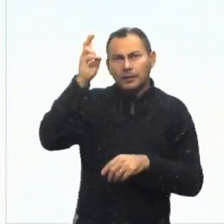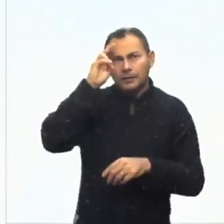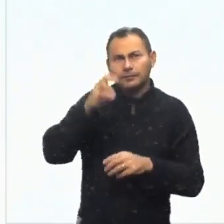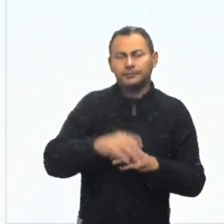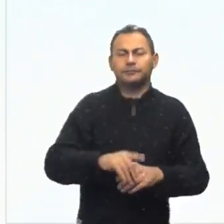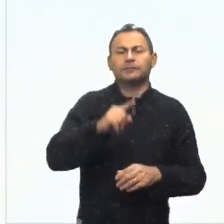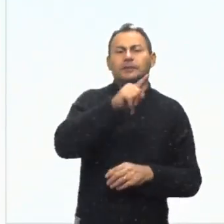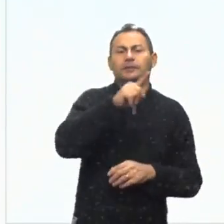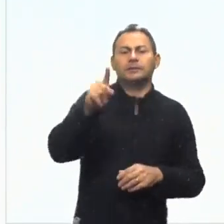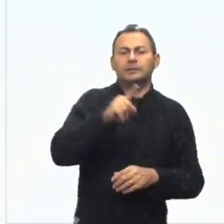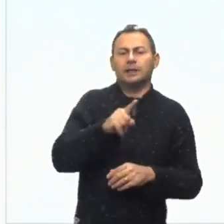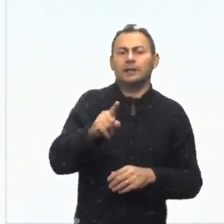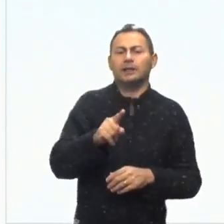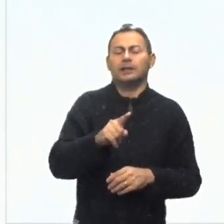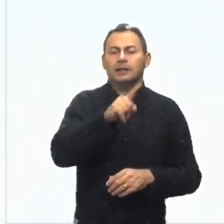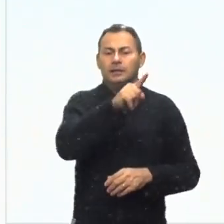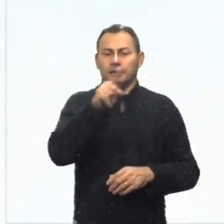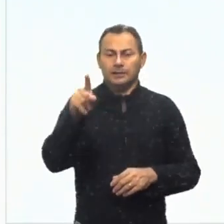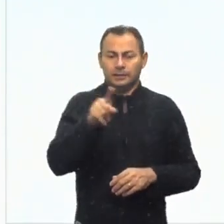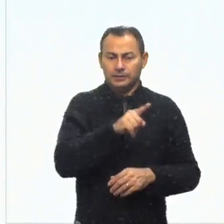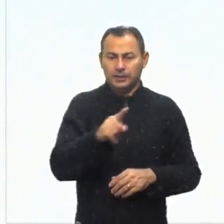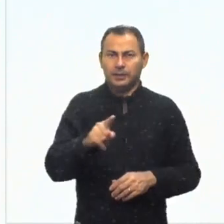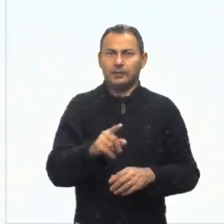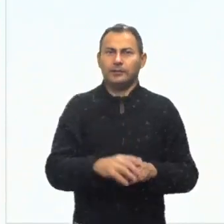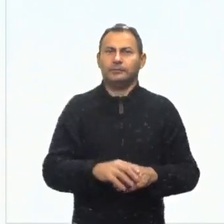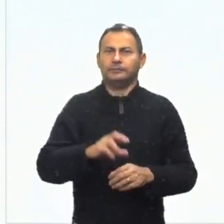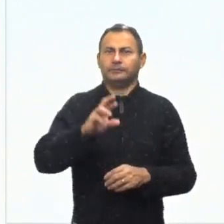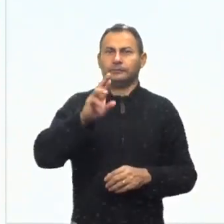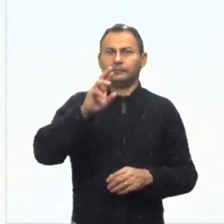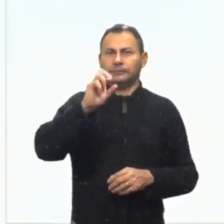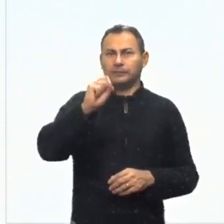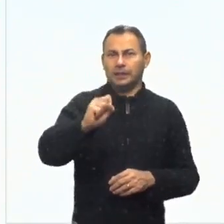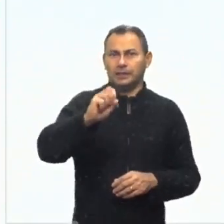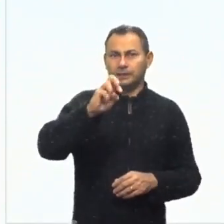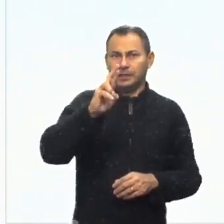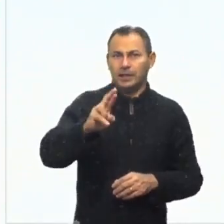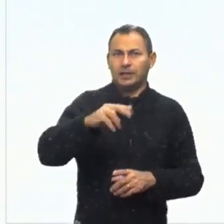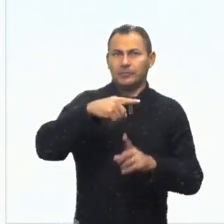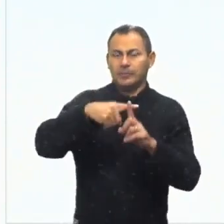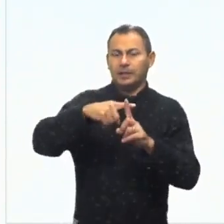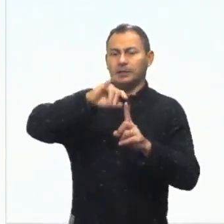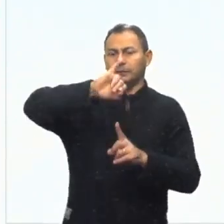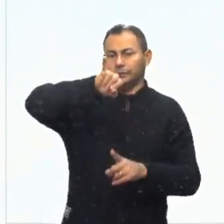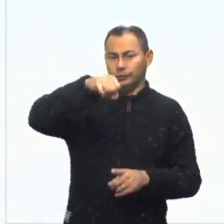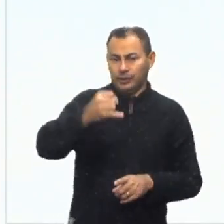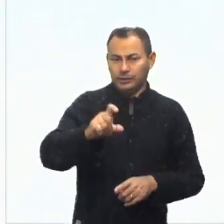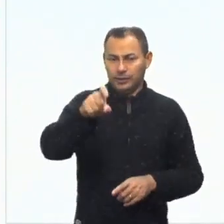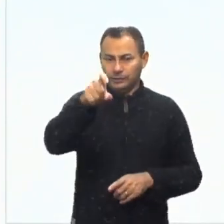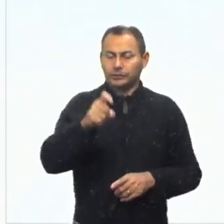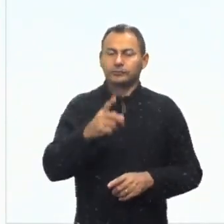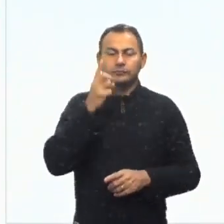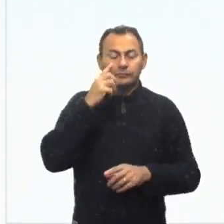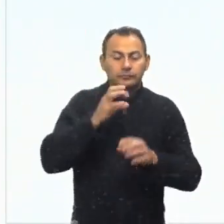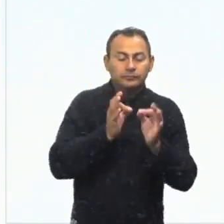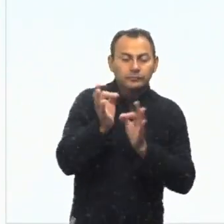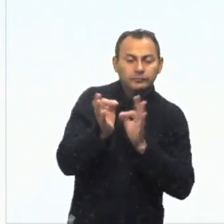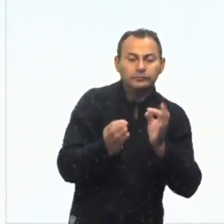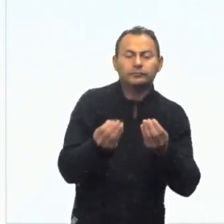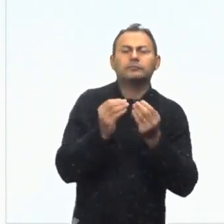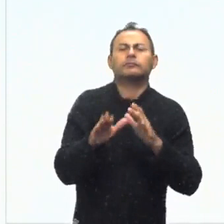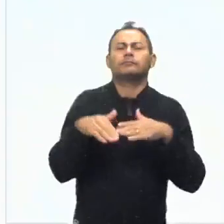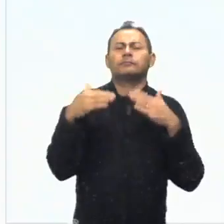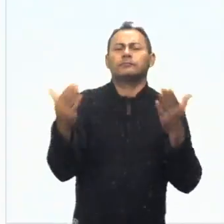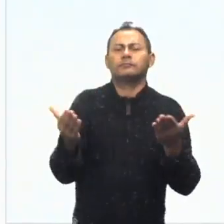Z igual a um R mais JX. Você conseguiu simular a linha de transmissão e ver qual o efeito